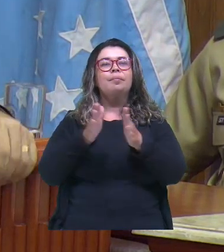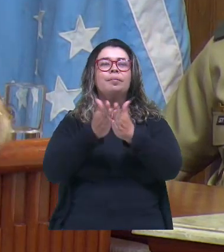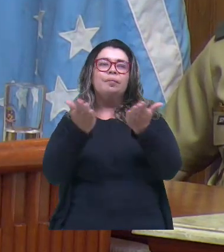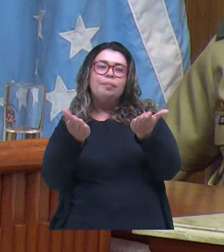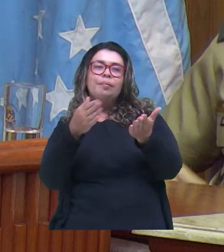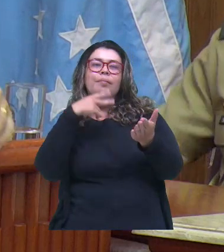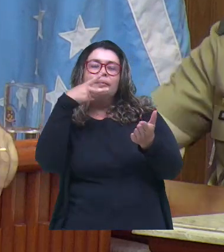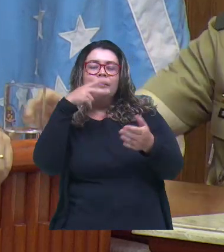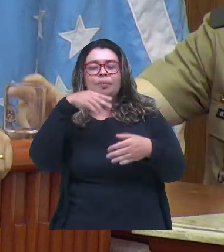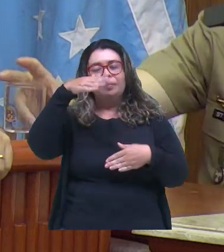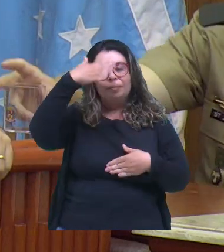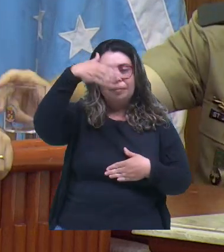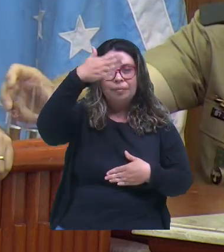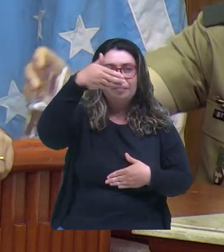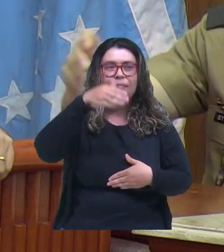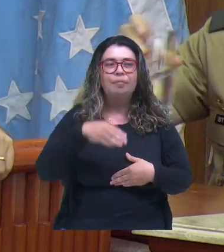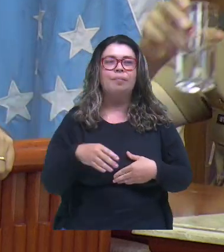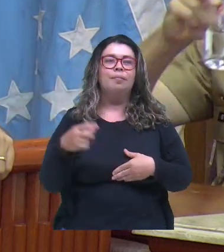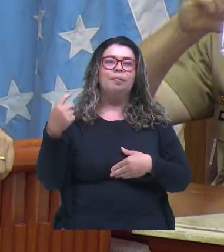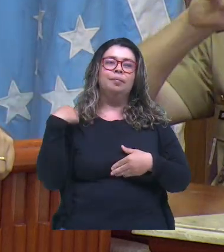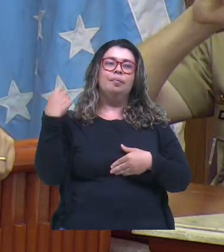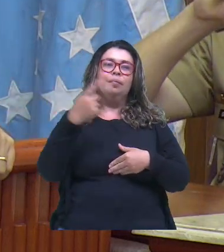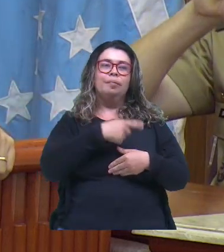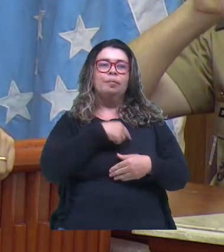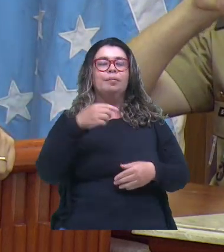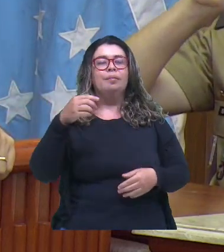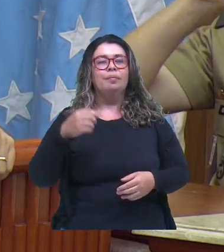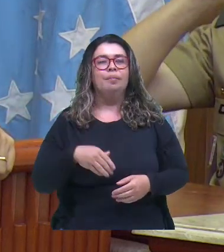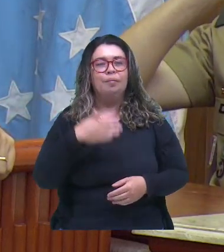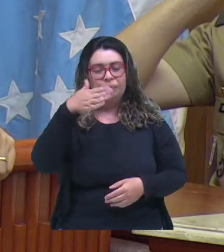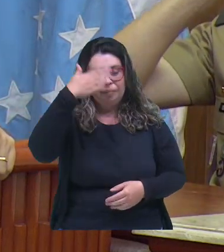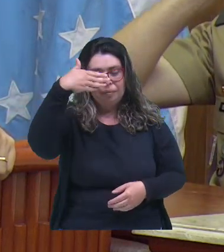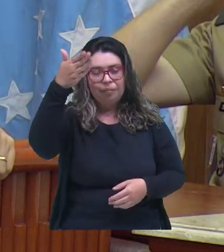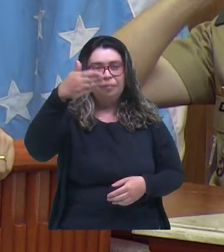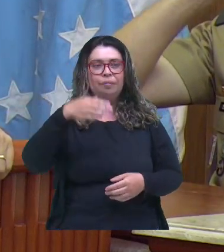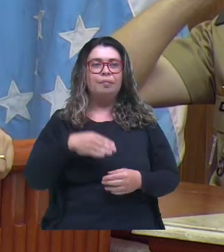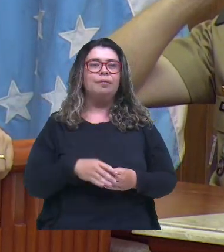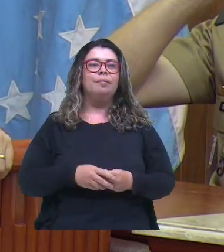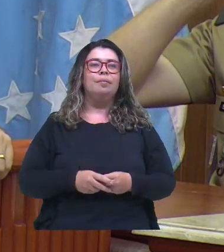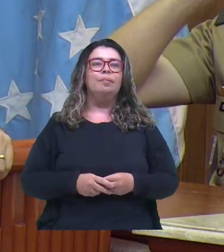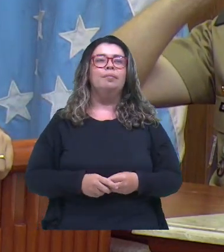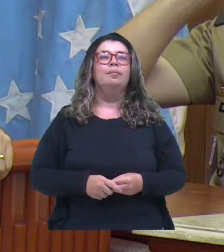homenagens. Nós normalmente homenageamos, só tínhamos até então a possibilidade de homenagear